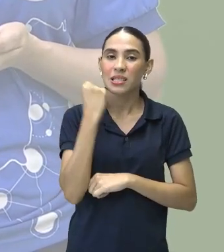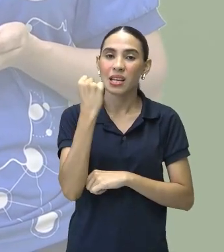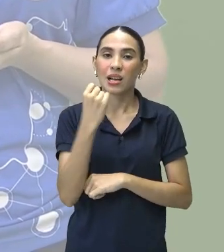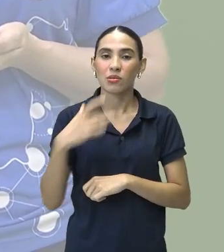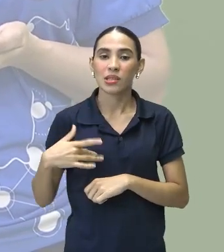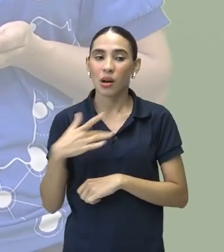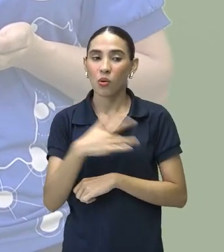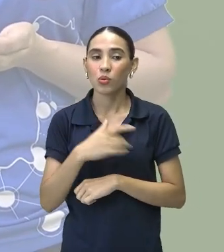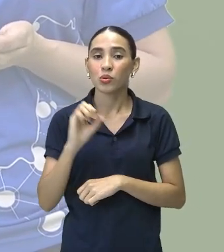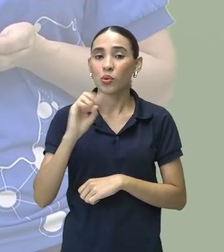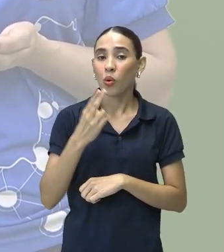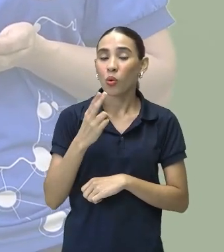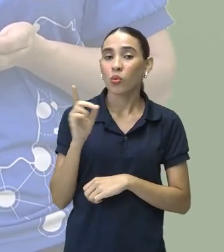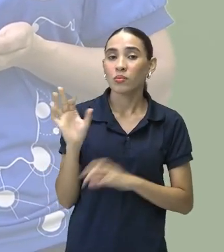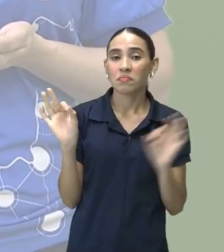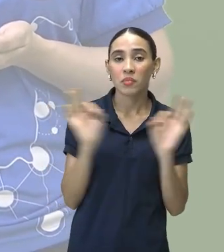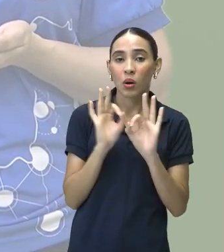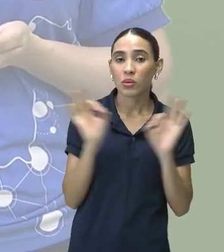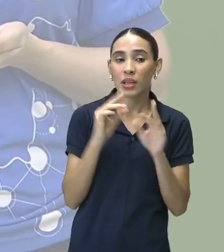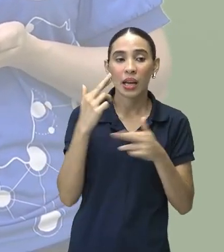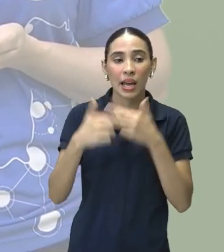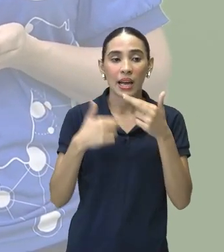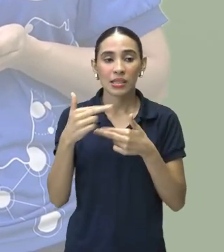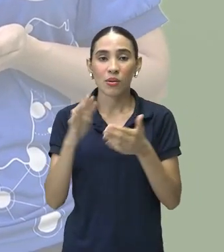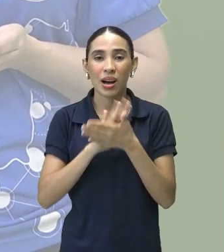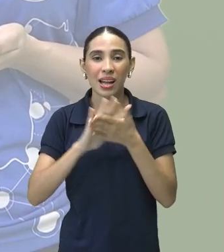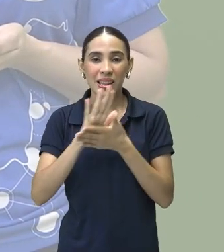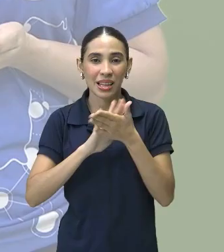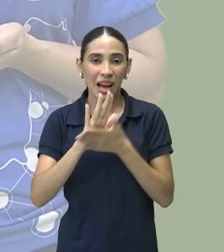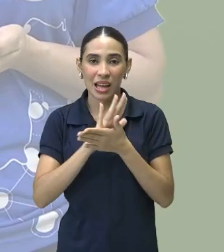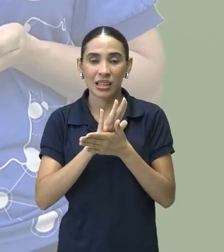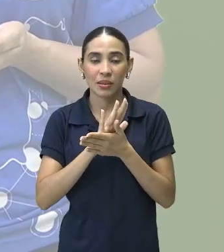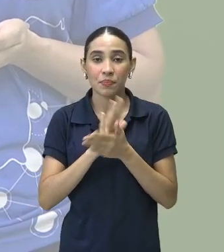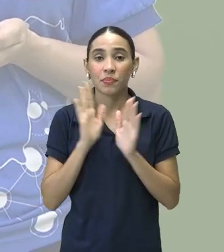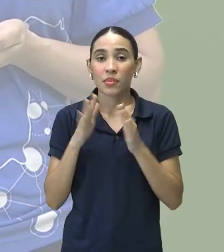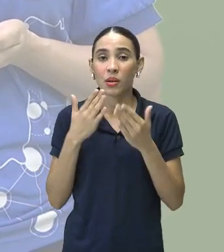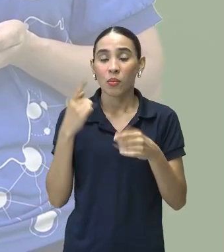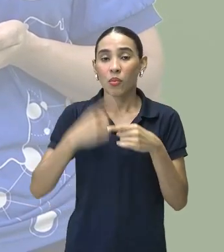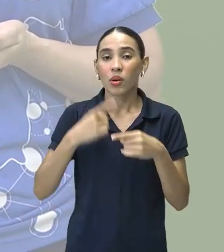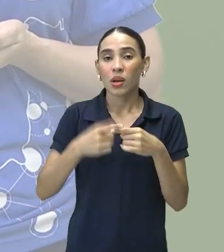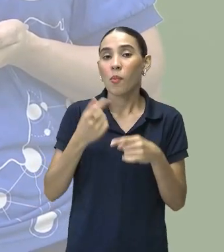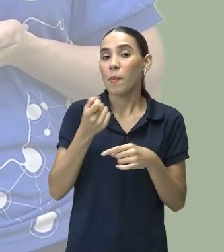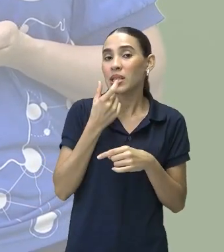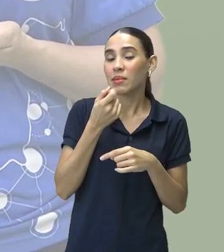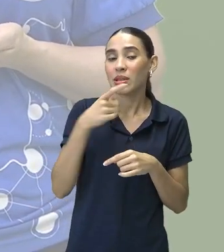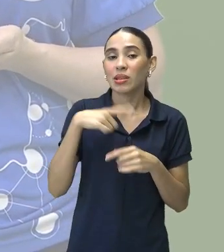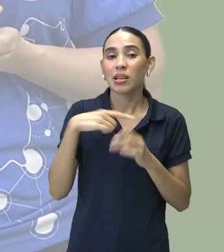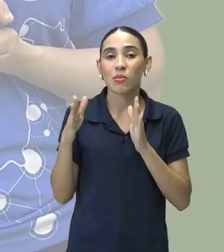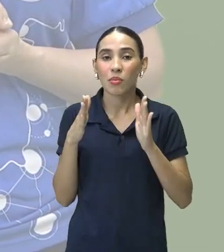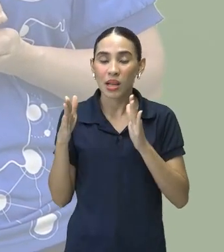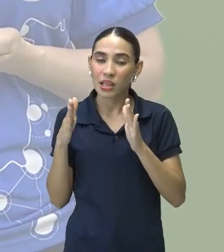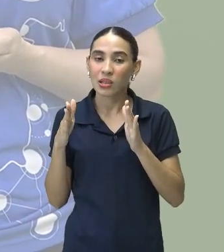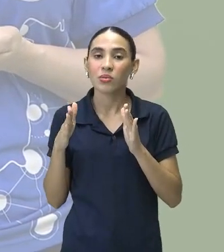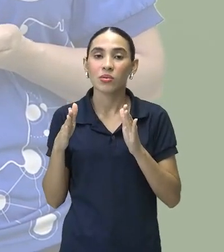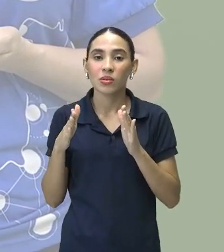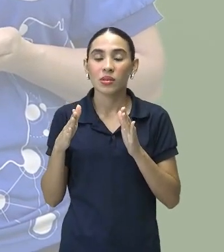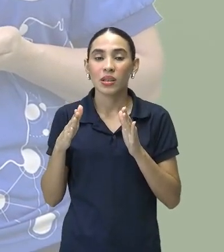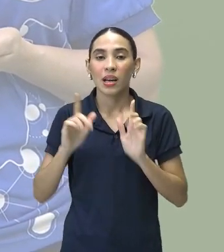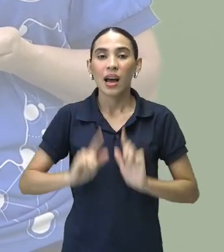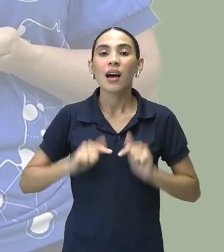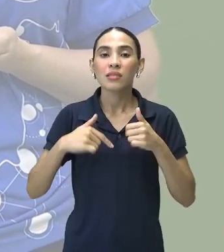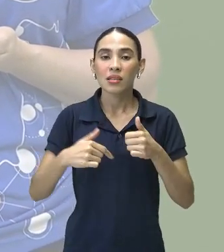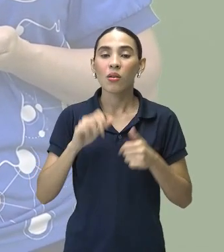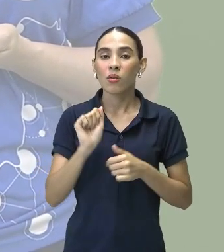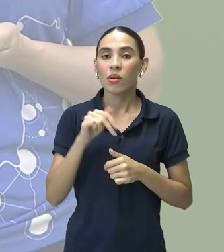ou pode não ter reação qualquer ao seu tratamento, né? Porque o medicamento ele tem um tempo aí em que ele age,